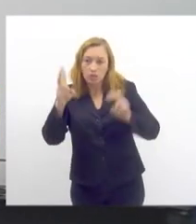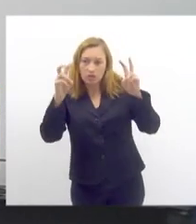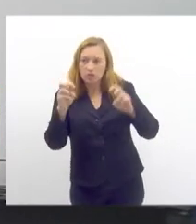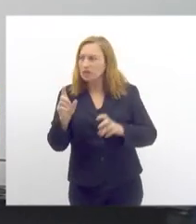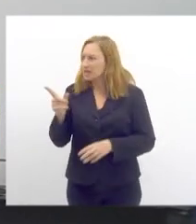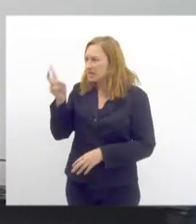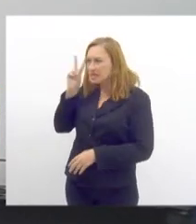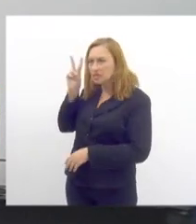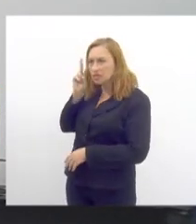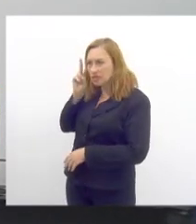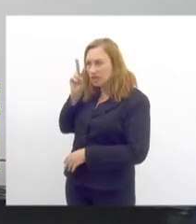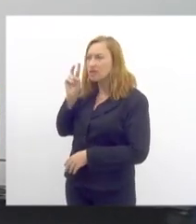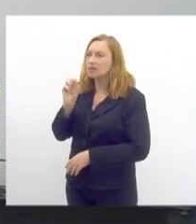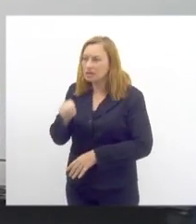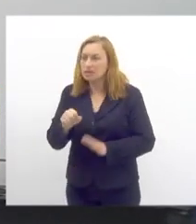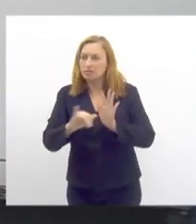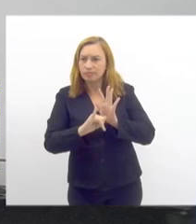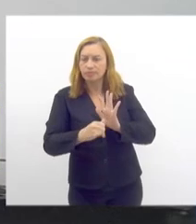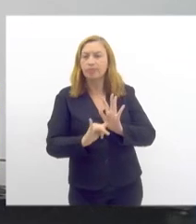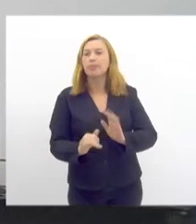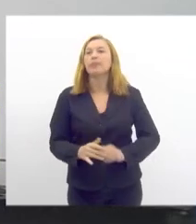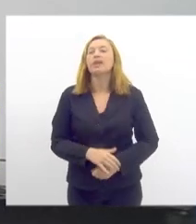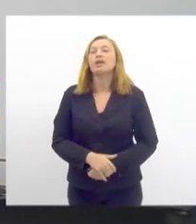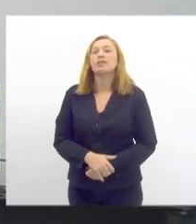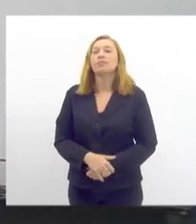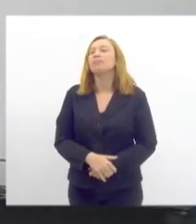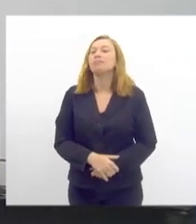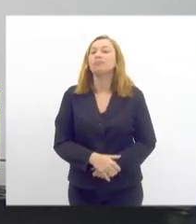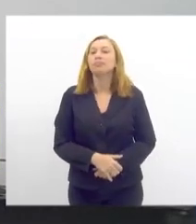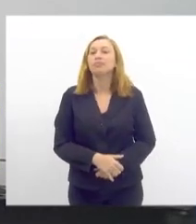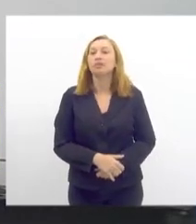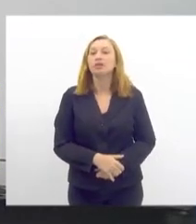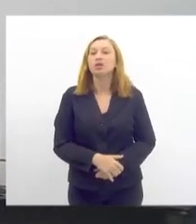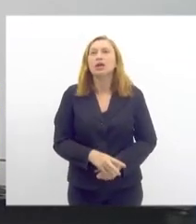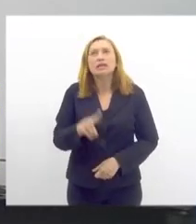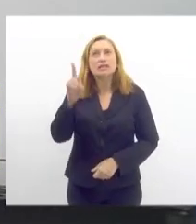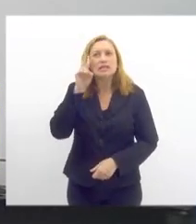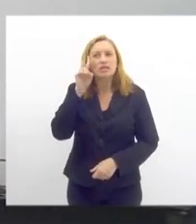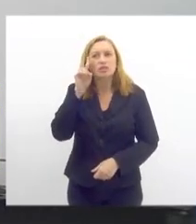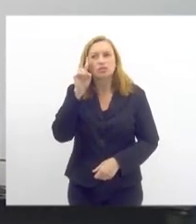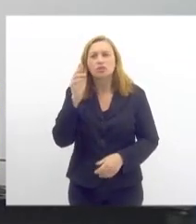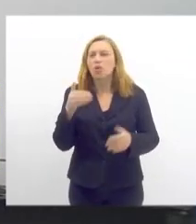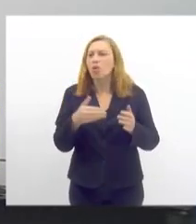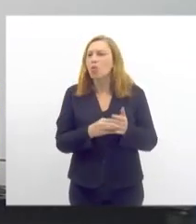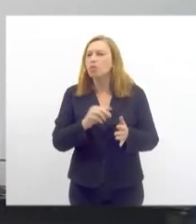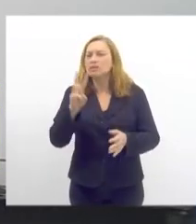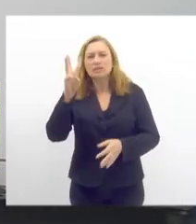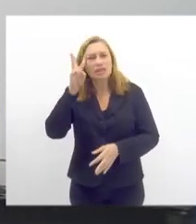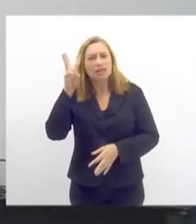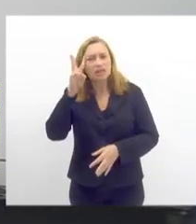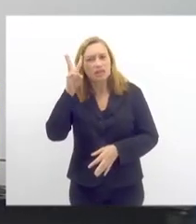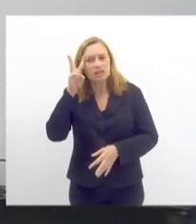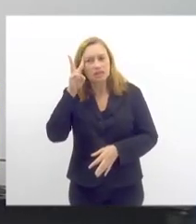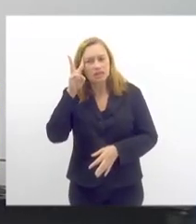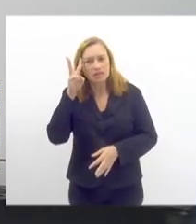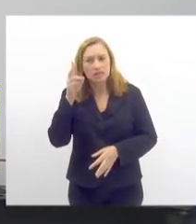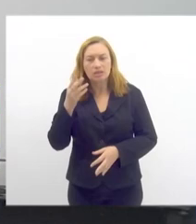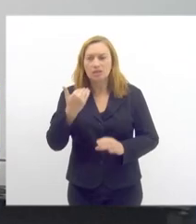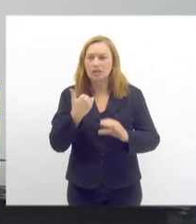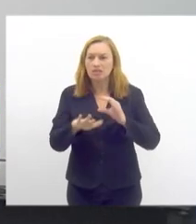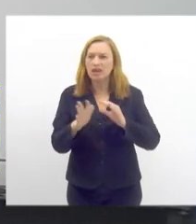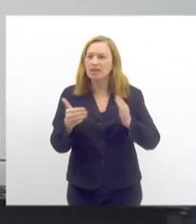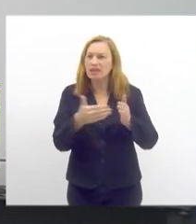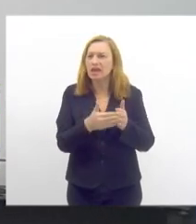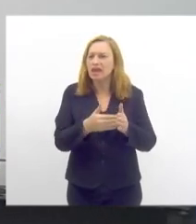Se Deus quiser, publica na segunda-feira. Ou segunda, ou no mais tardar na terça, porque tem um prazo de envio, tem que enviar até